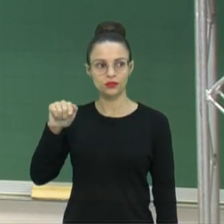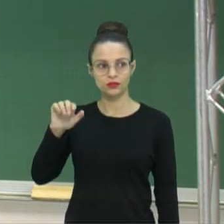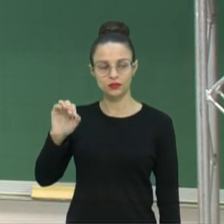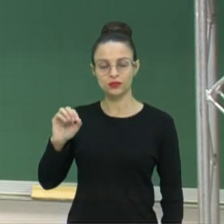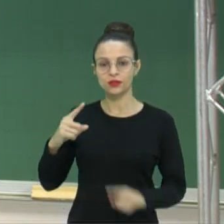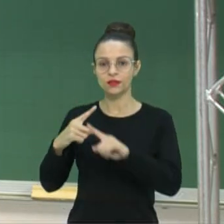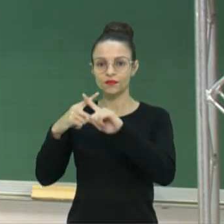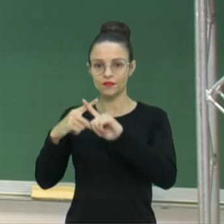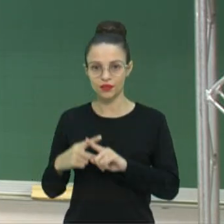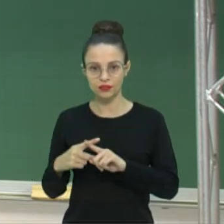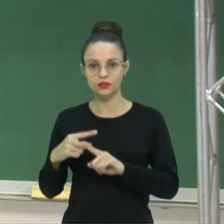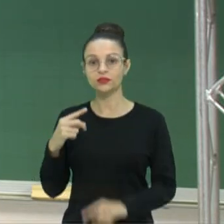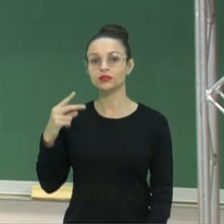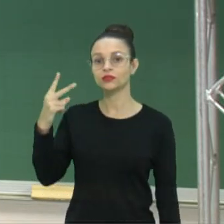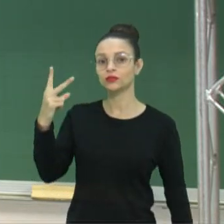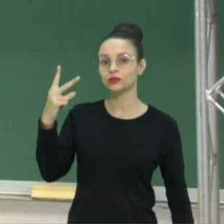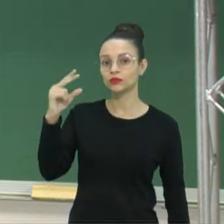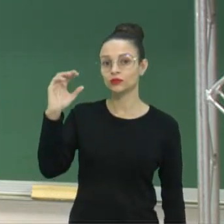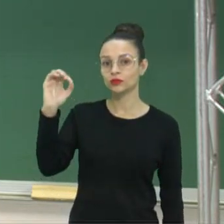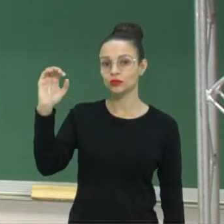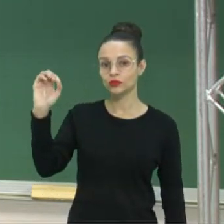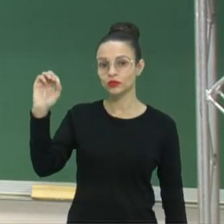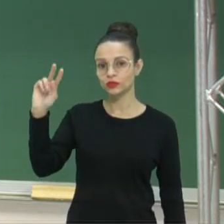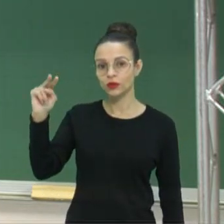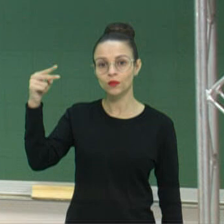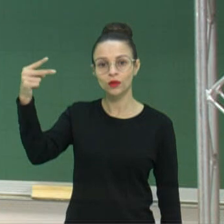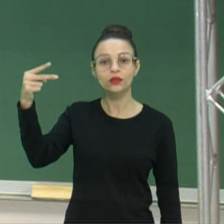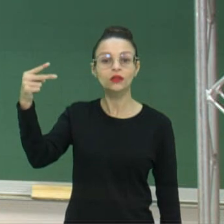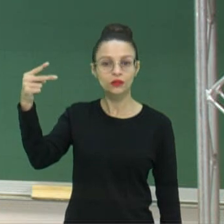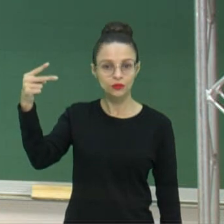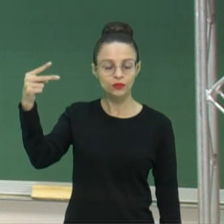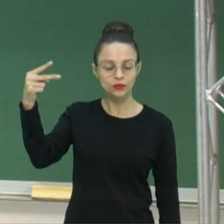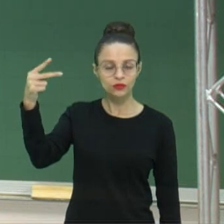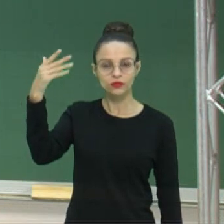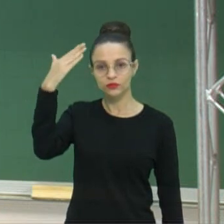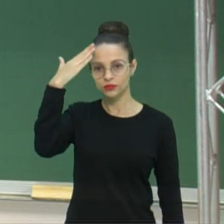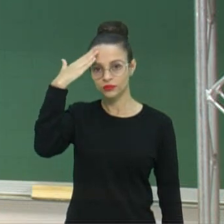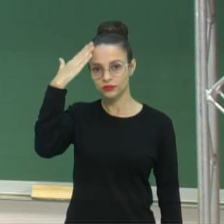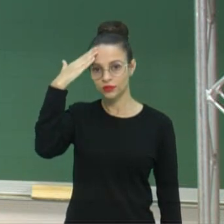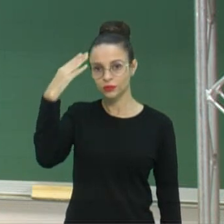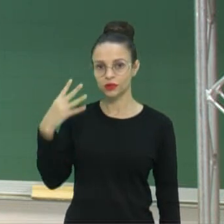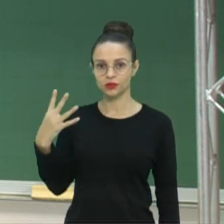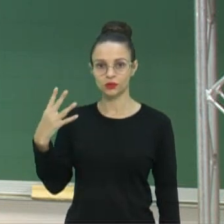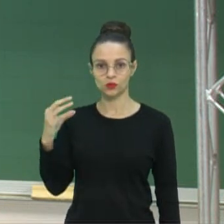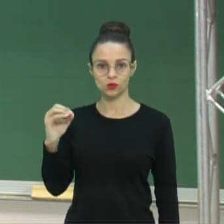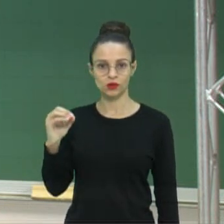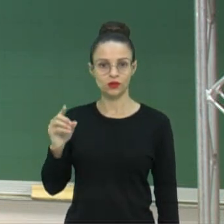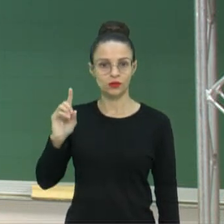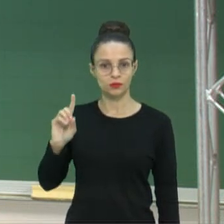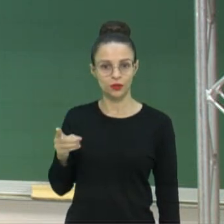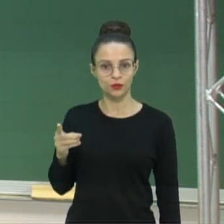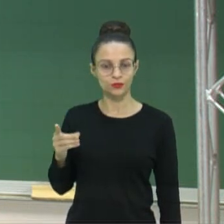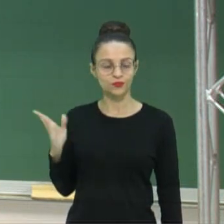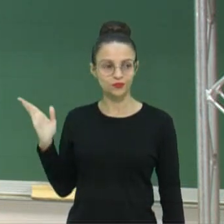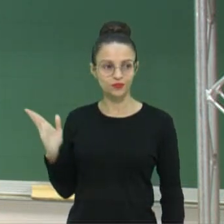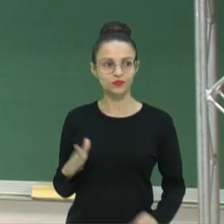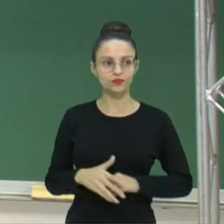vezes 200, né? 200 ao quadrado, a gente vai saber que é 40 mil,